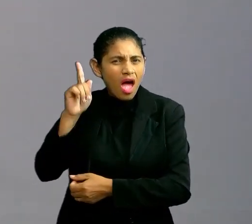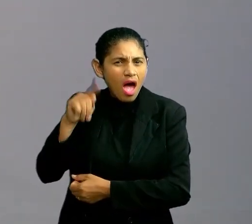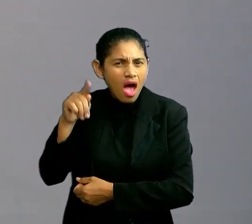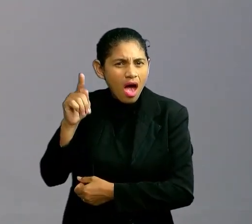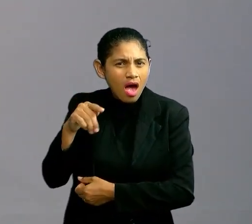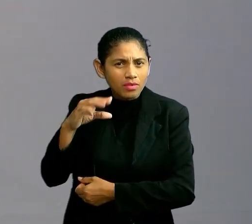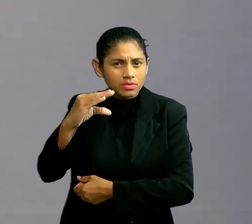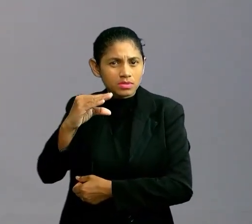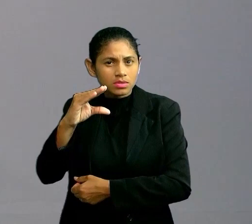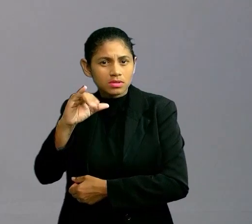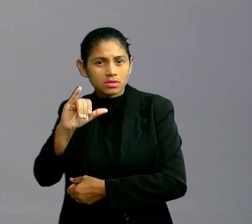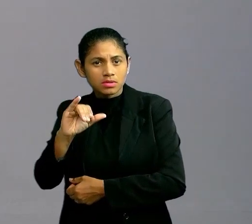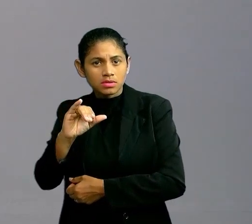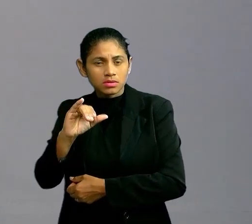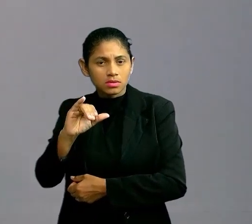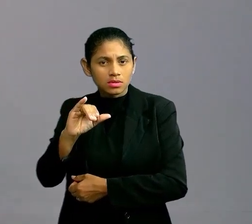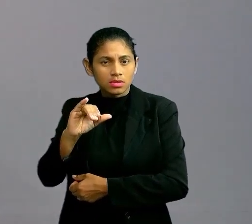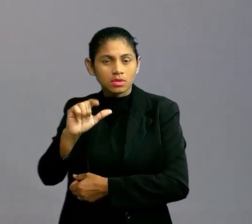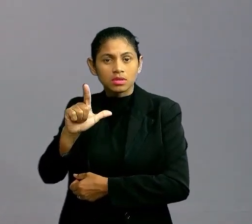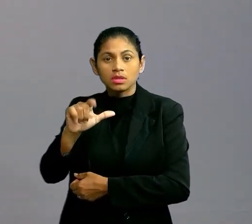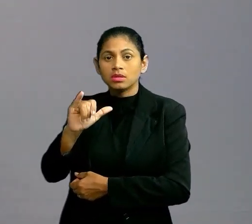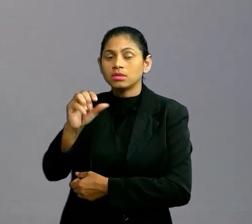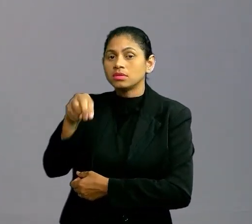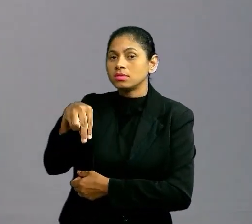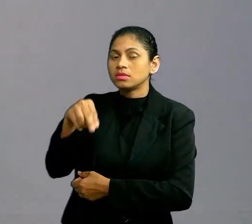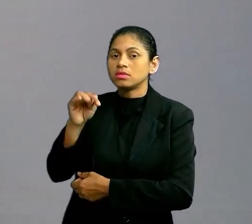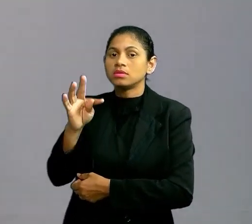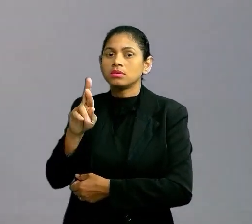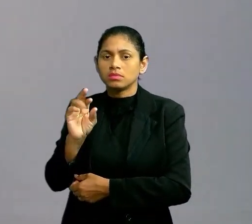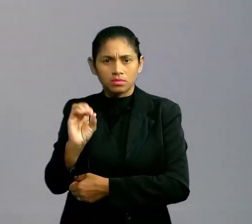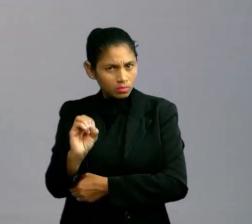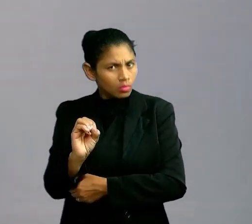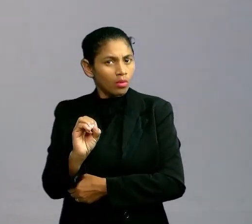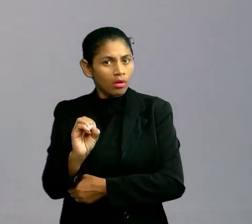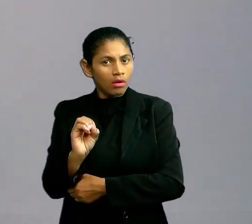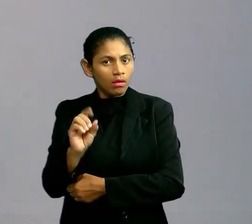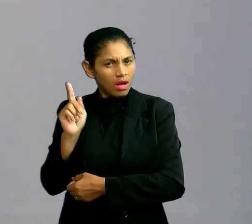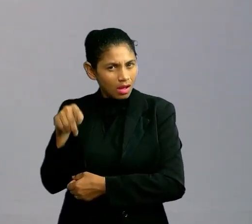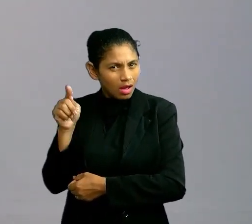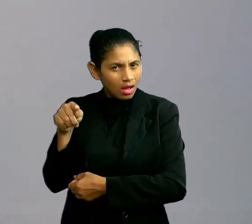assim, professor? Será que é um cilindro? Se eu fizer isso aqui, ó, preste atenção,